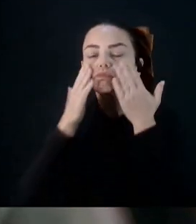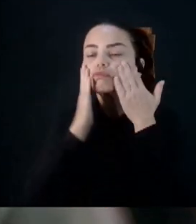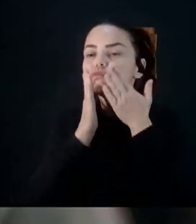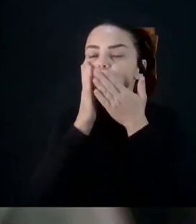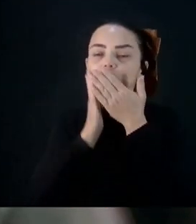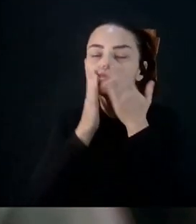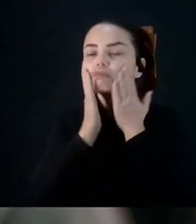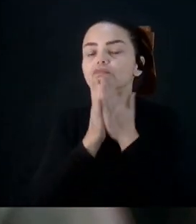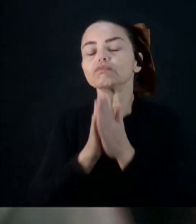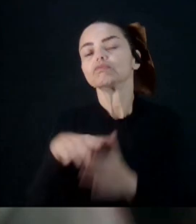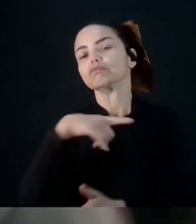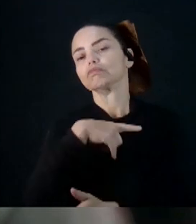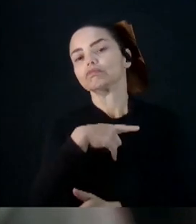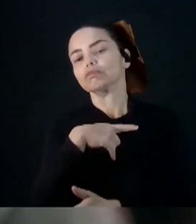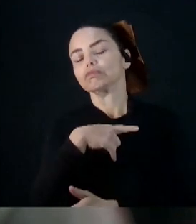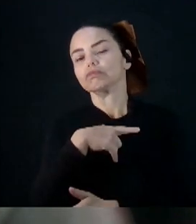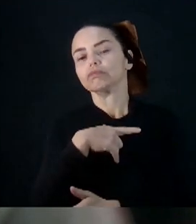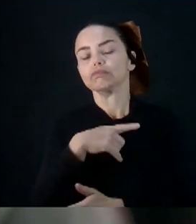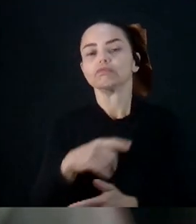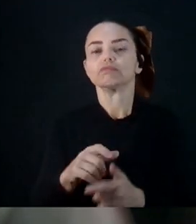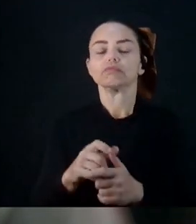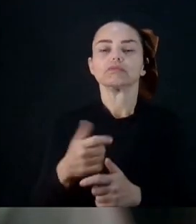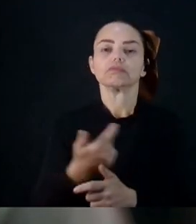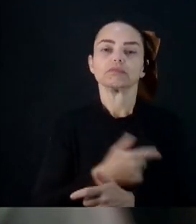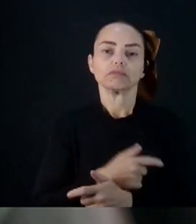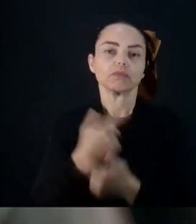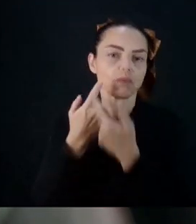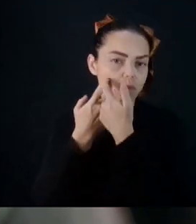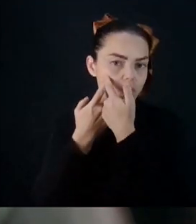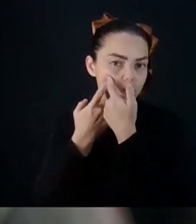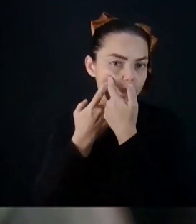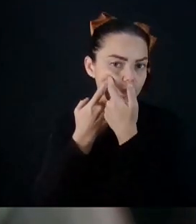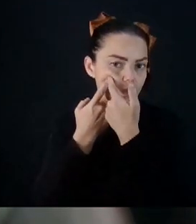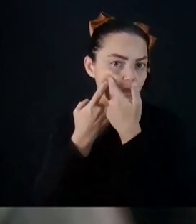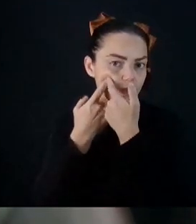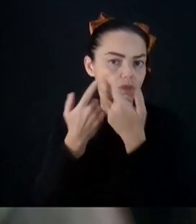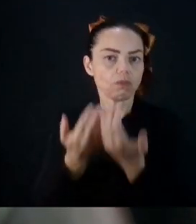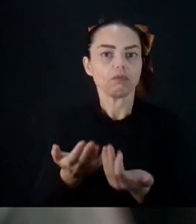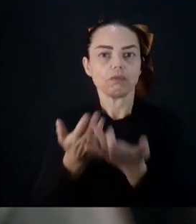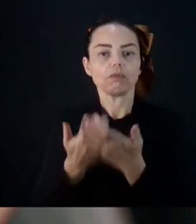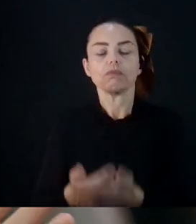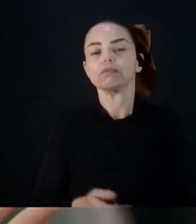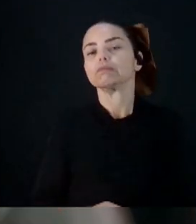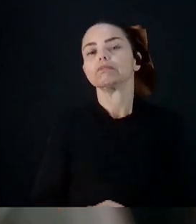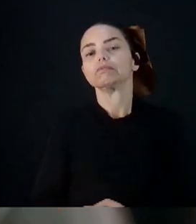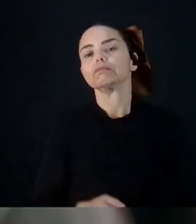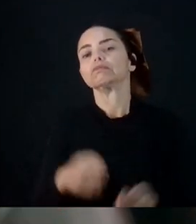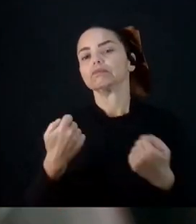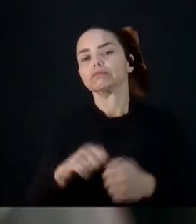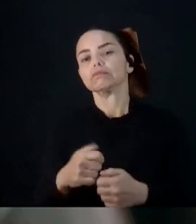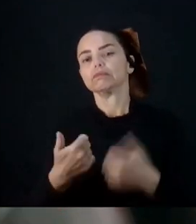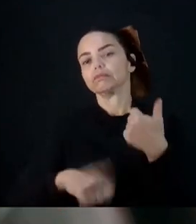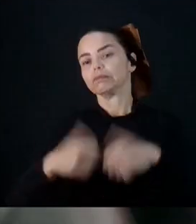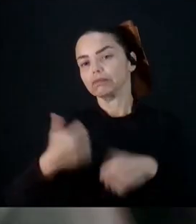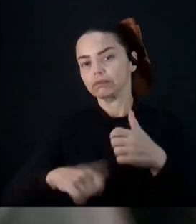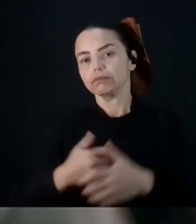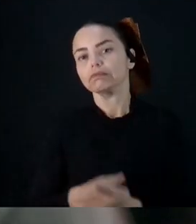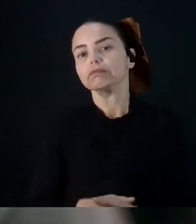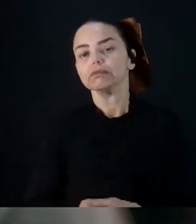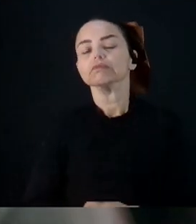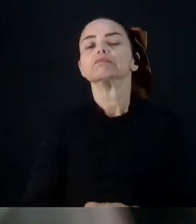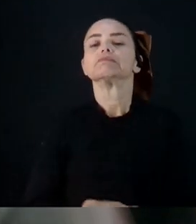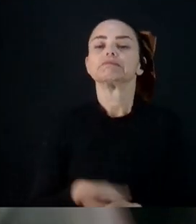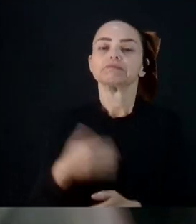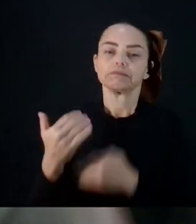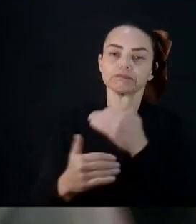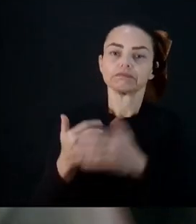vezes, evolua com uma espinha um pouco mais leve, né? Mas isso vai fazer com que a gente precise avaliar a evolução daquele